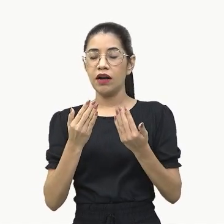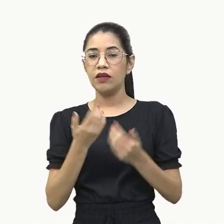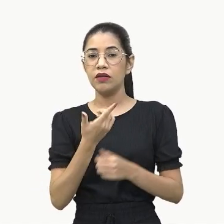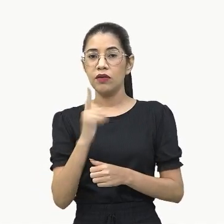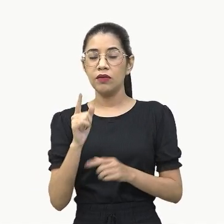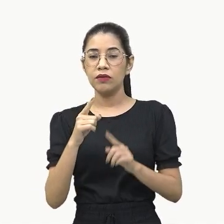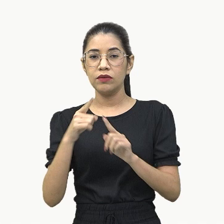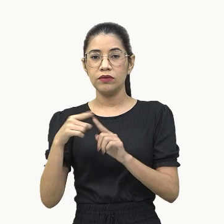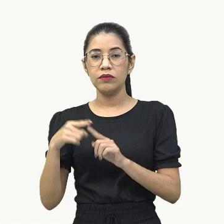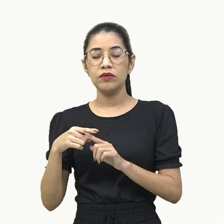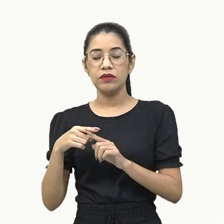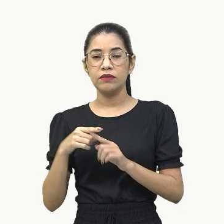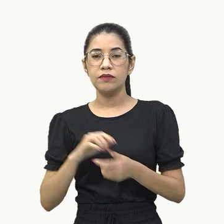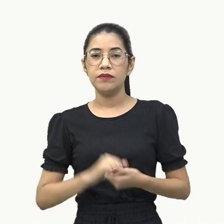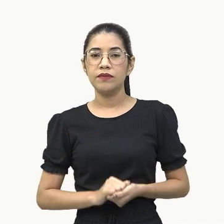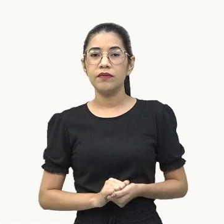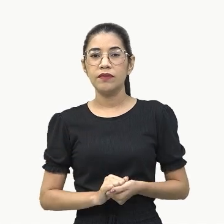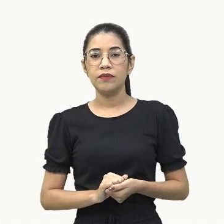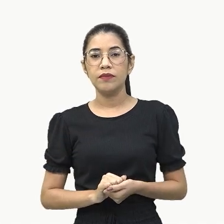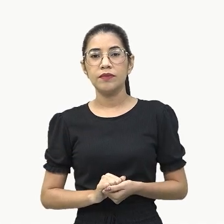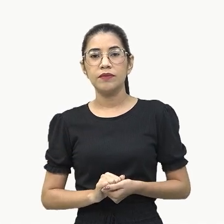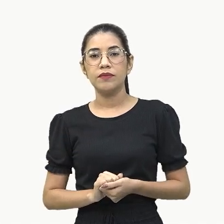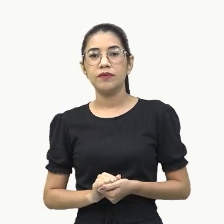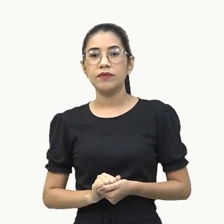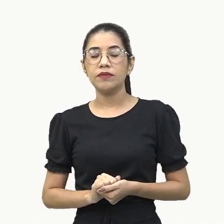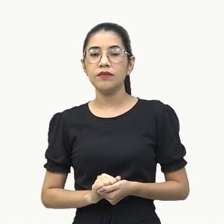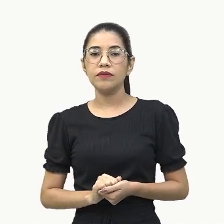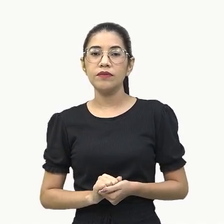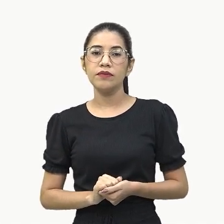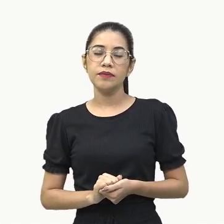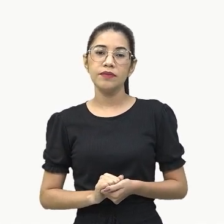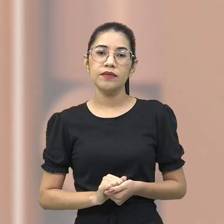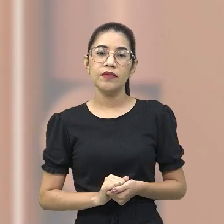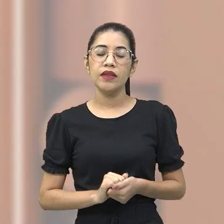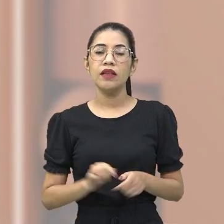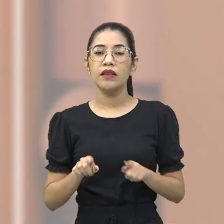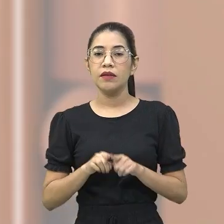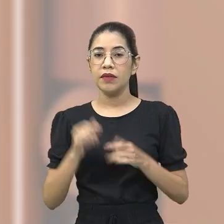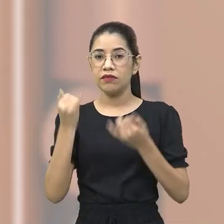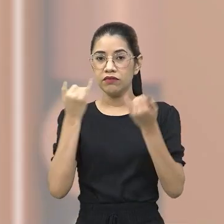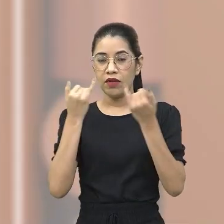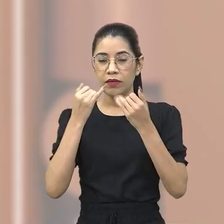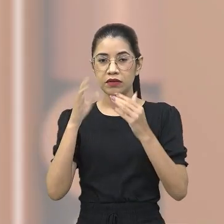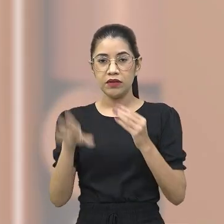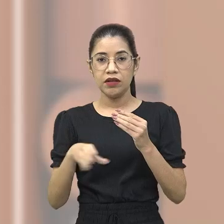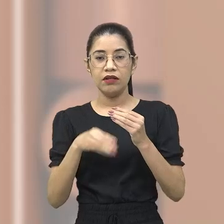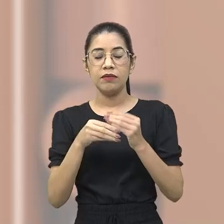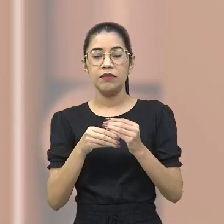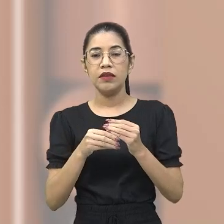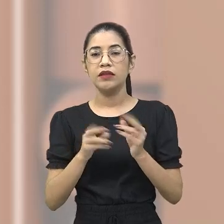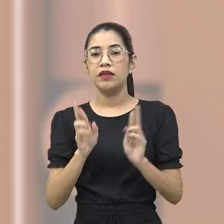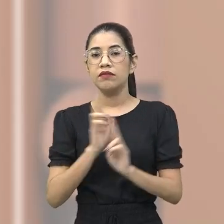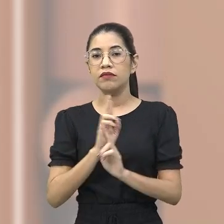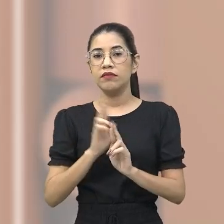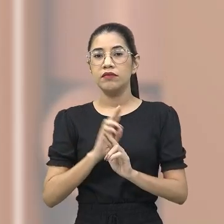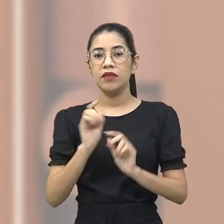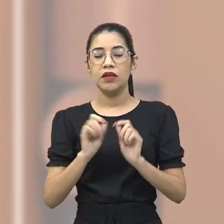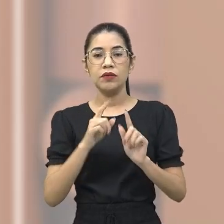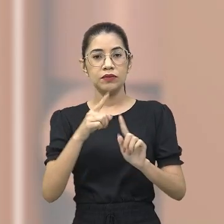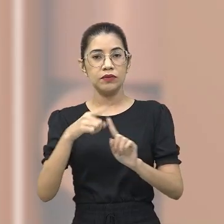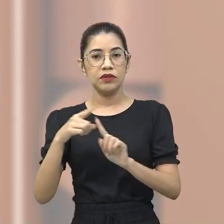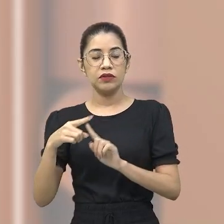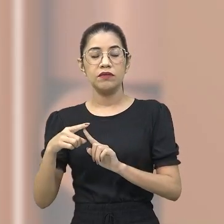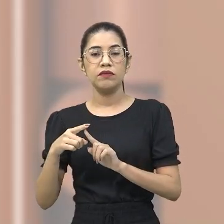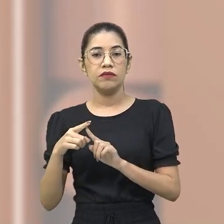transporte de carga tá bom E aí nós temos algumas informações com relação a esses tipos de